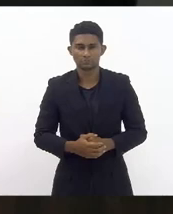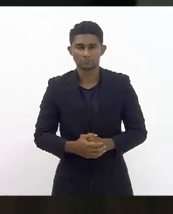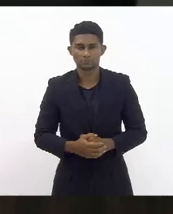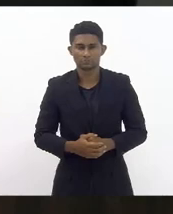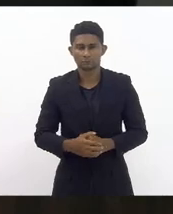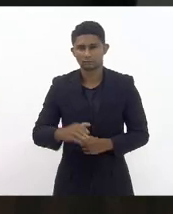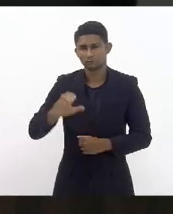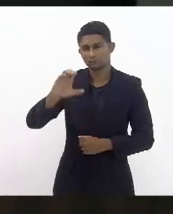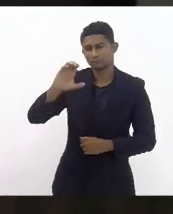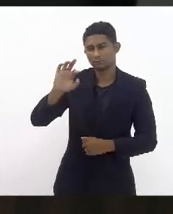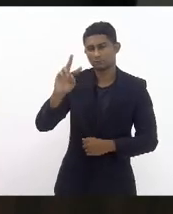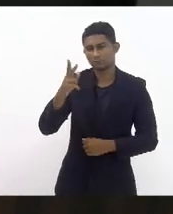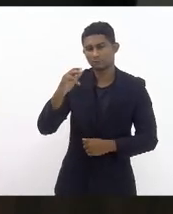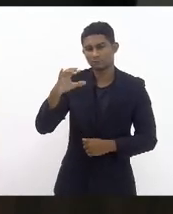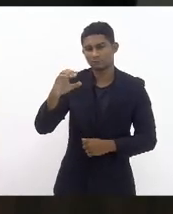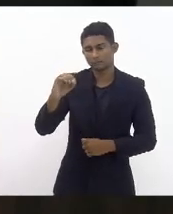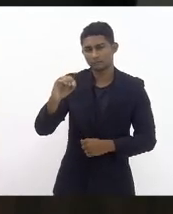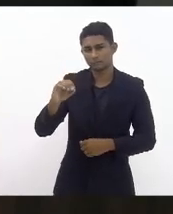Deputado Chico Machado.